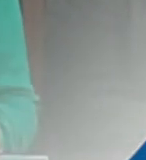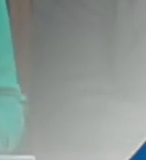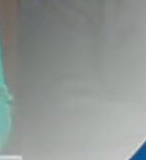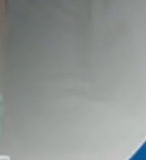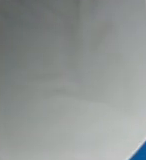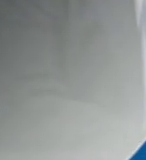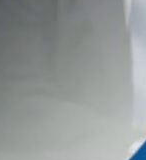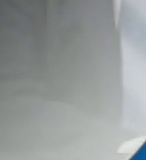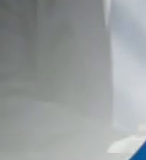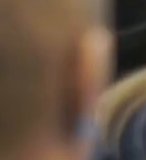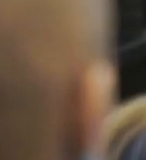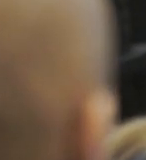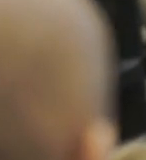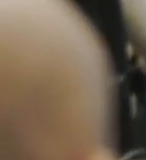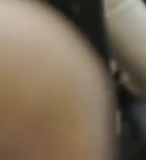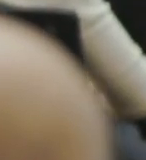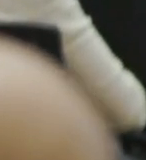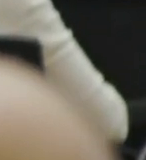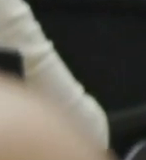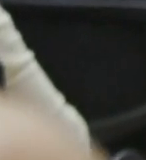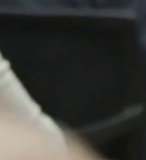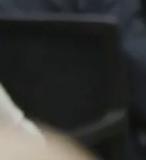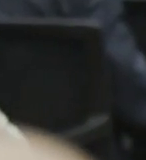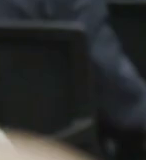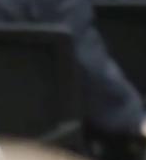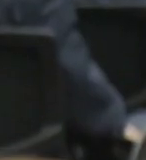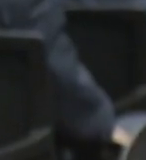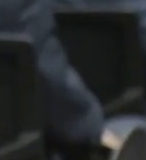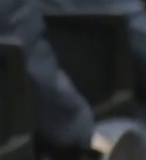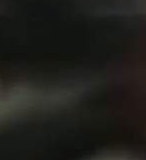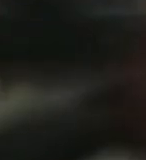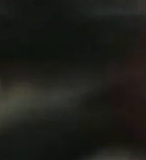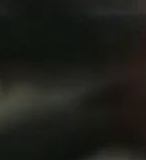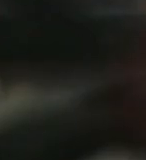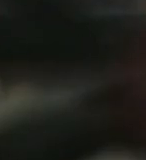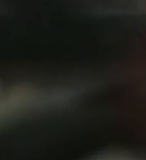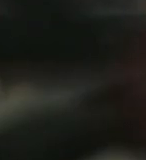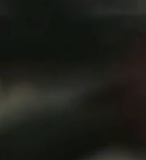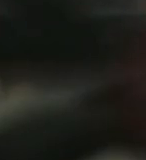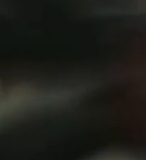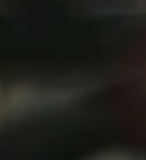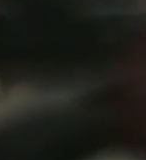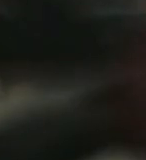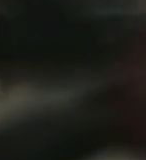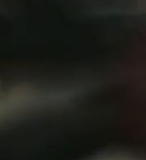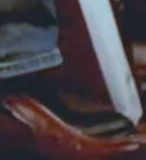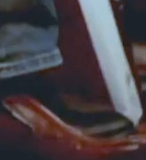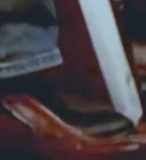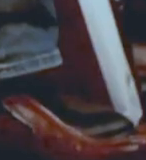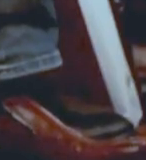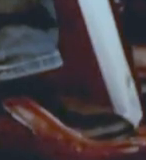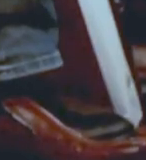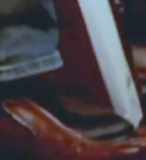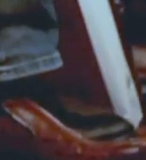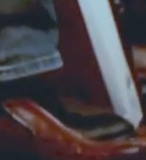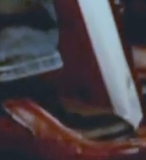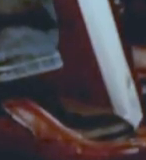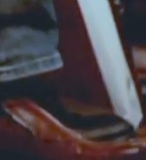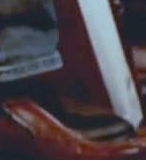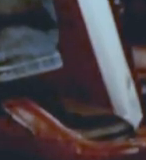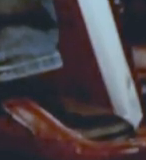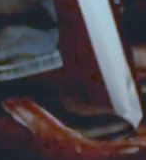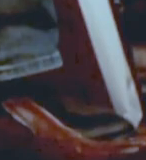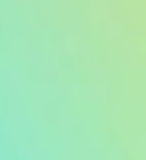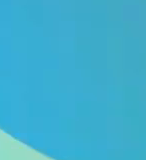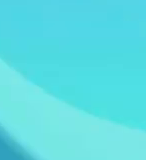para seus associados. A FEUESC desenvolve uma série de iniciativas importantes para a categoria, como cursos para desenvolvimento